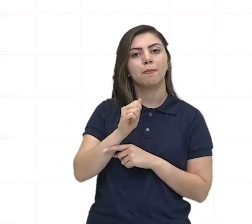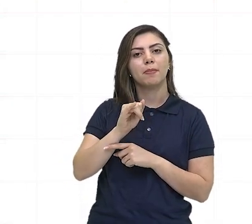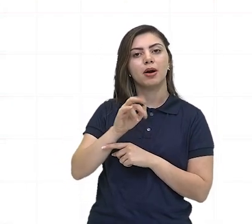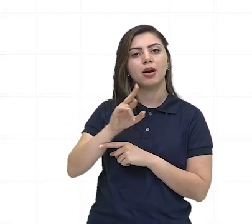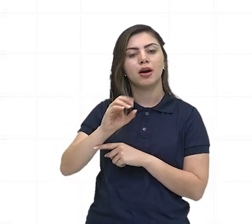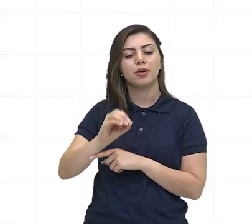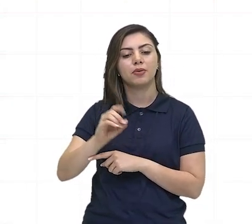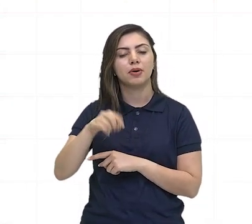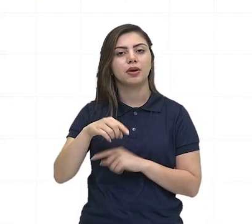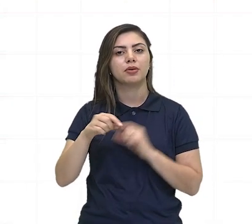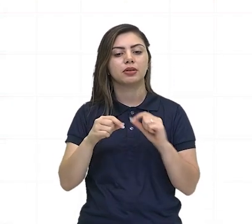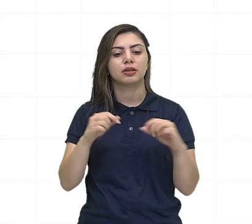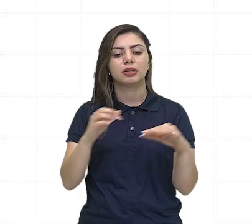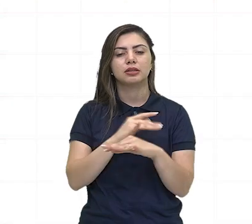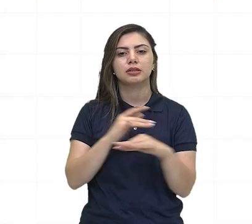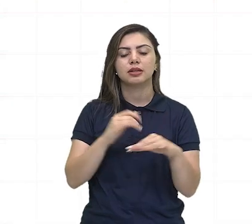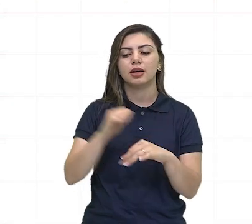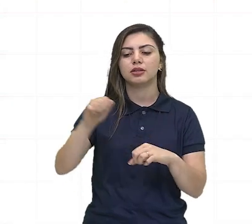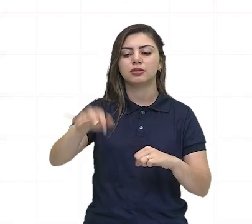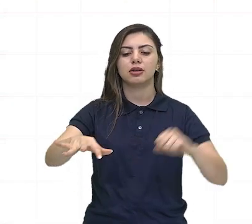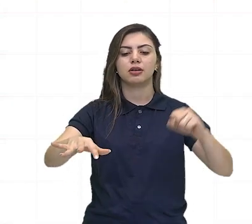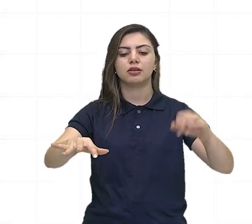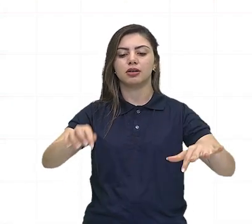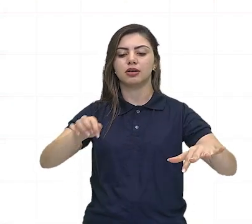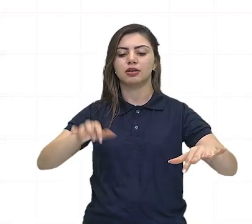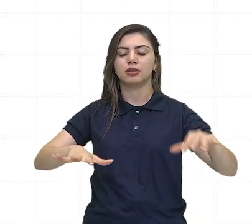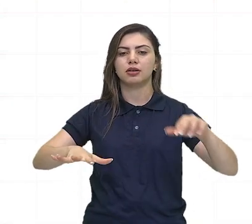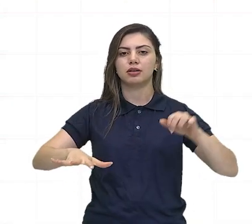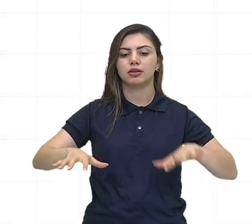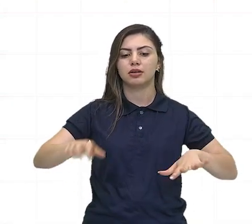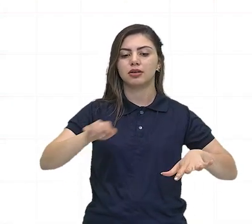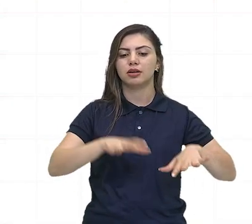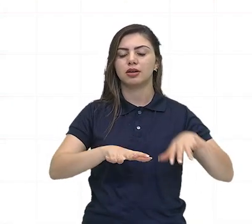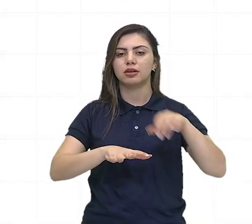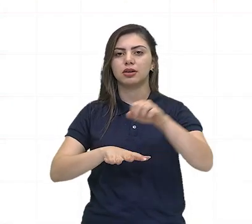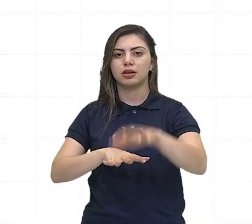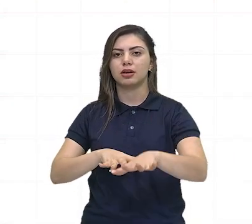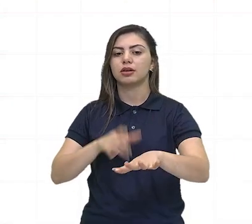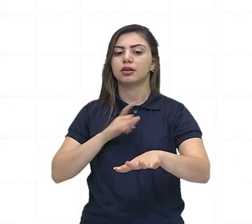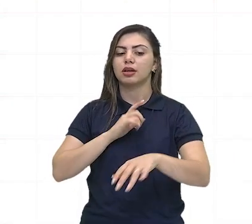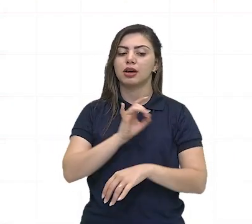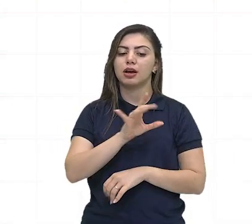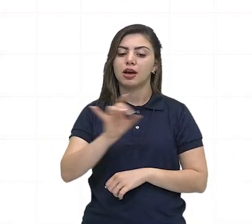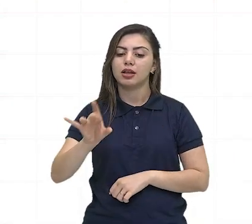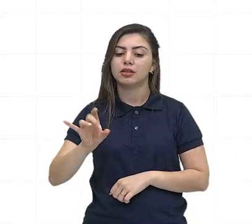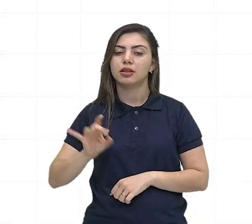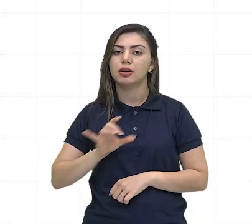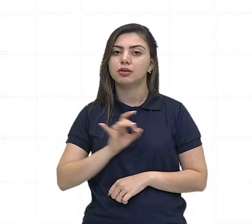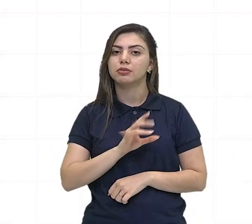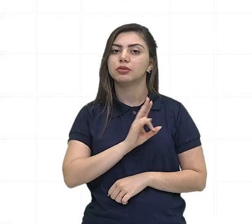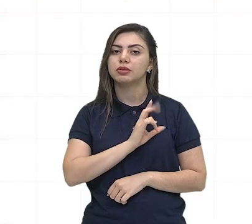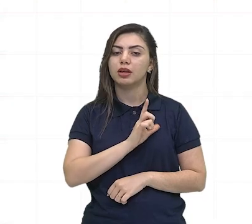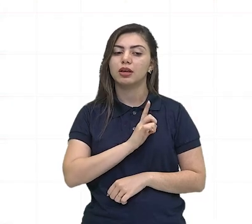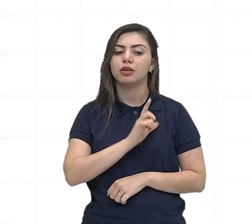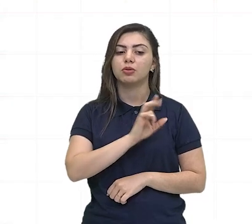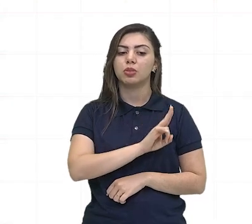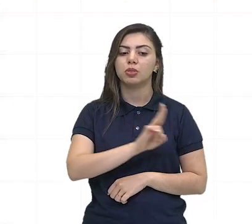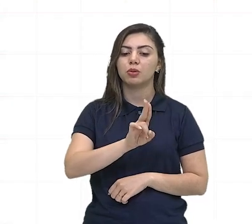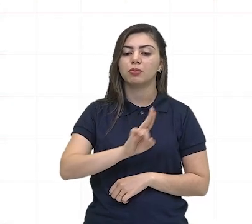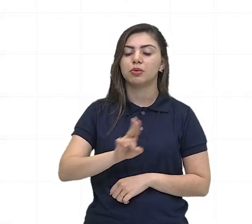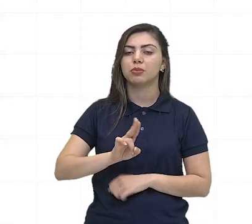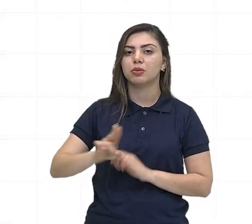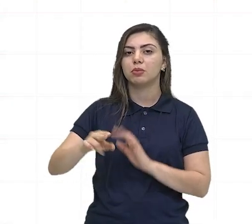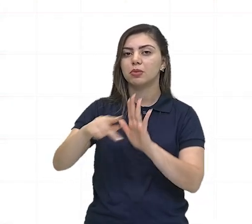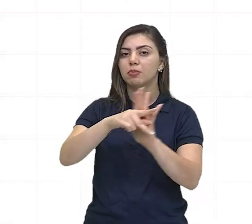da cidade, eles recebem um nome e eles apresentam características próprias.